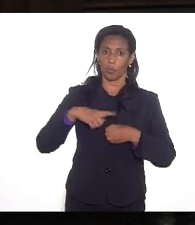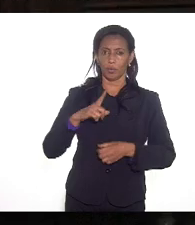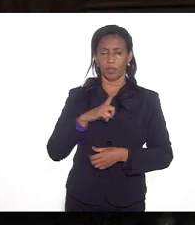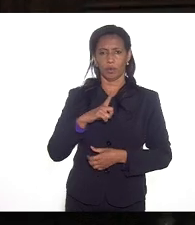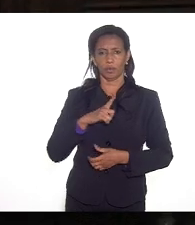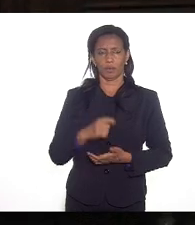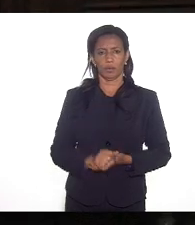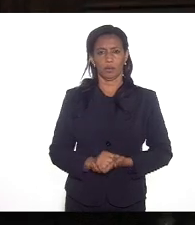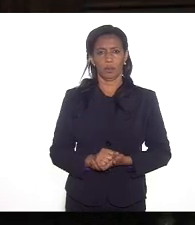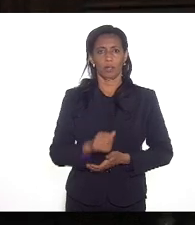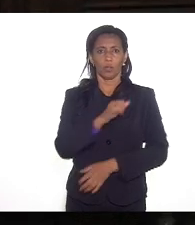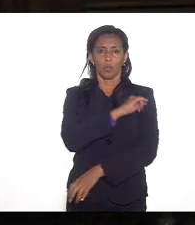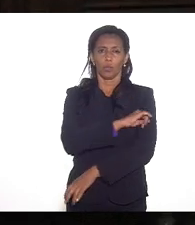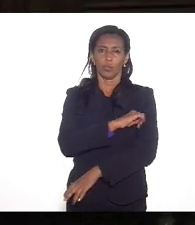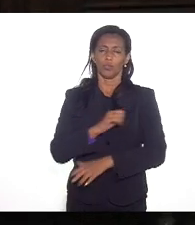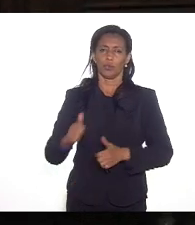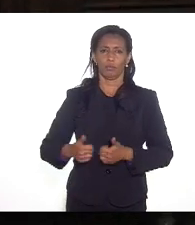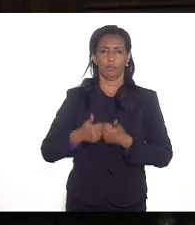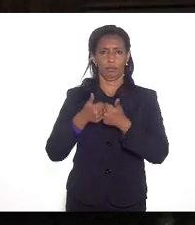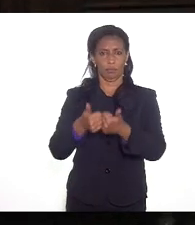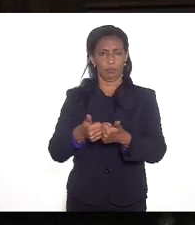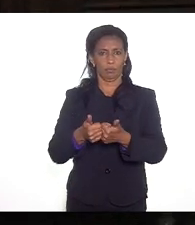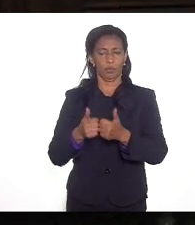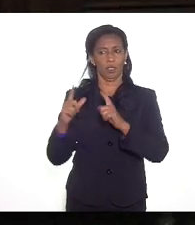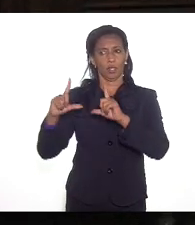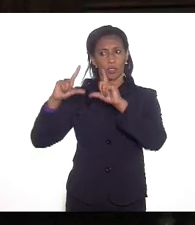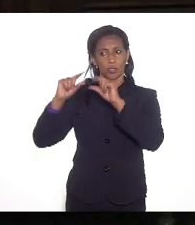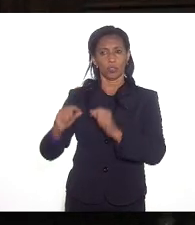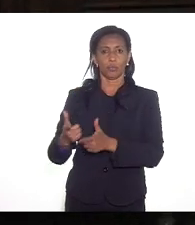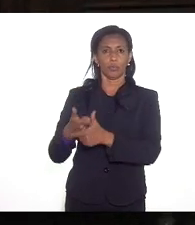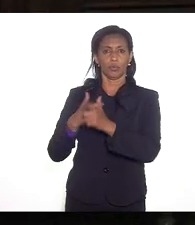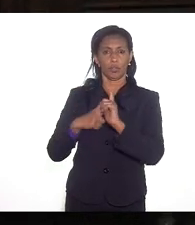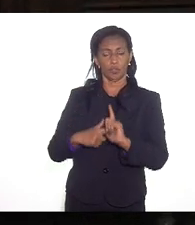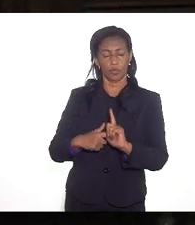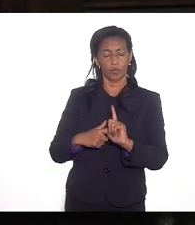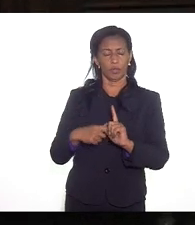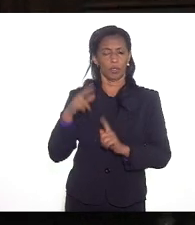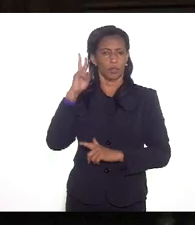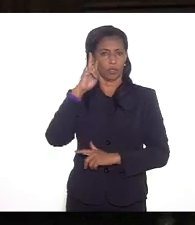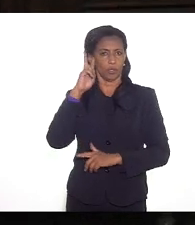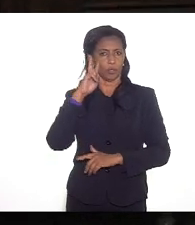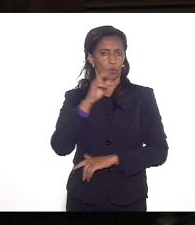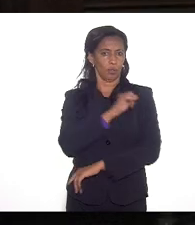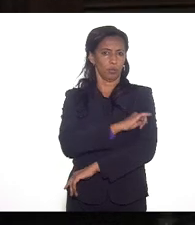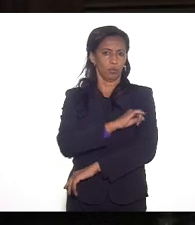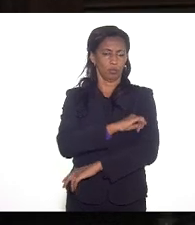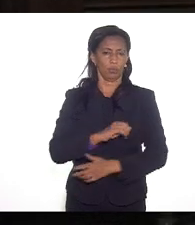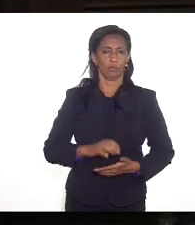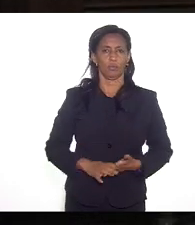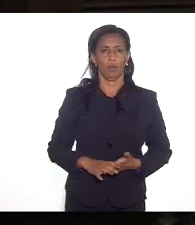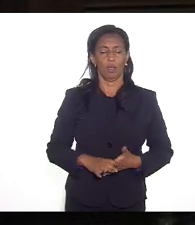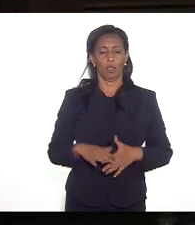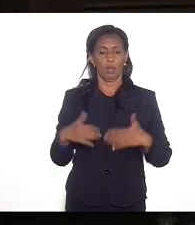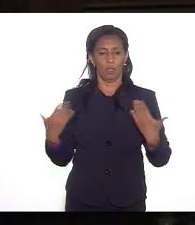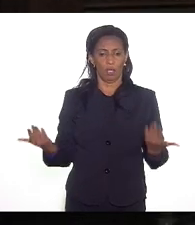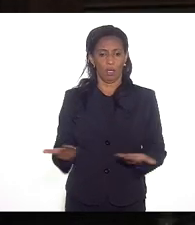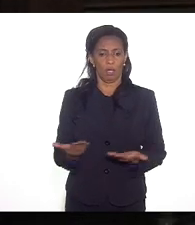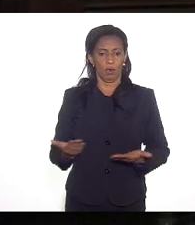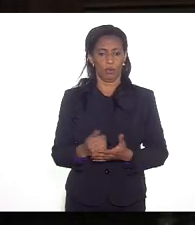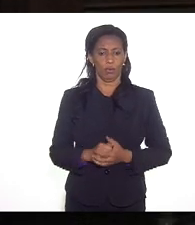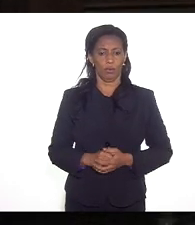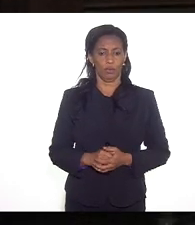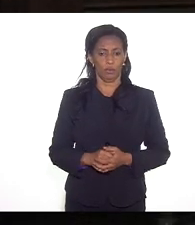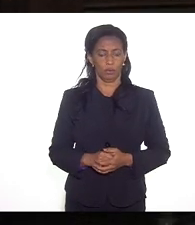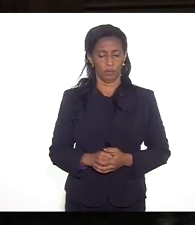ter um Rio de Janeiro melhor diminuir a dívida histórica do Rio de Janeiro atuação agora